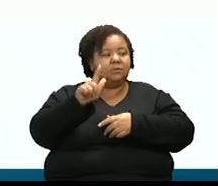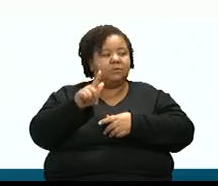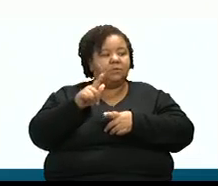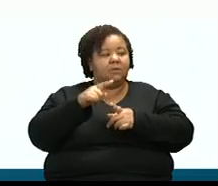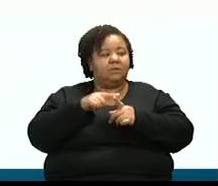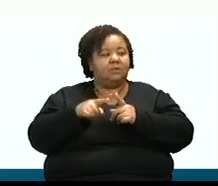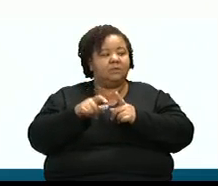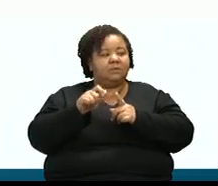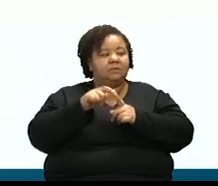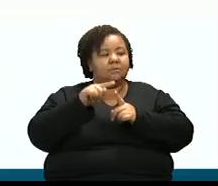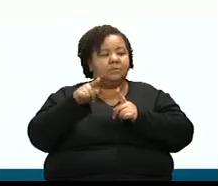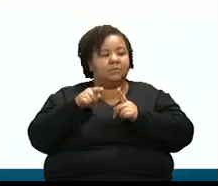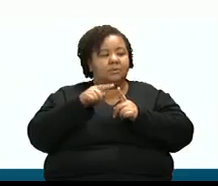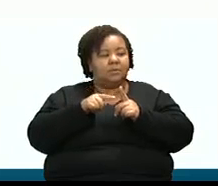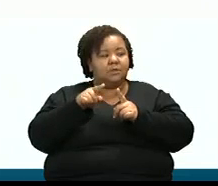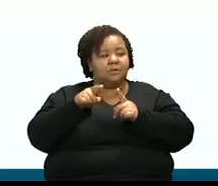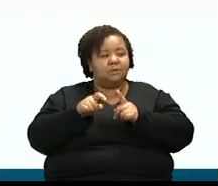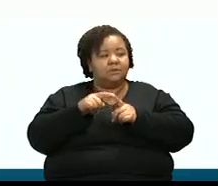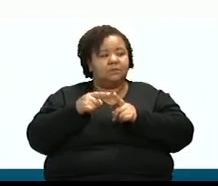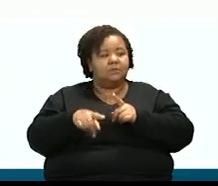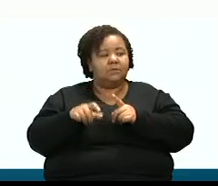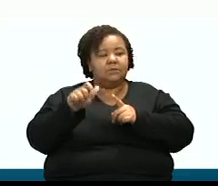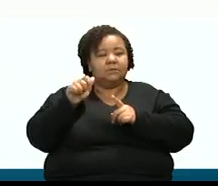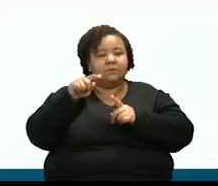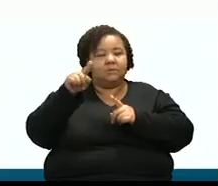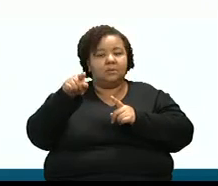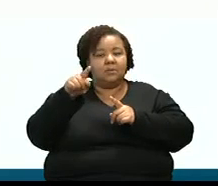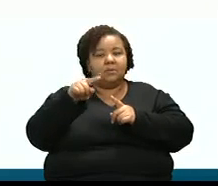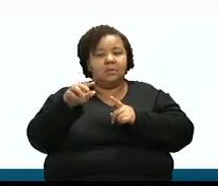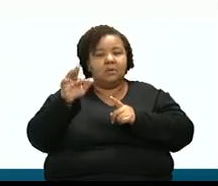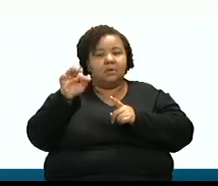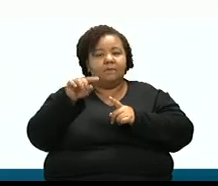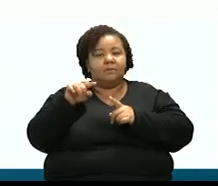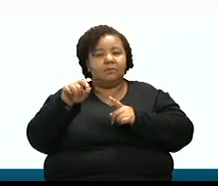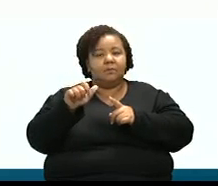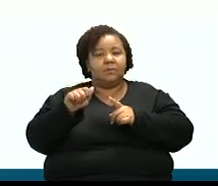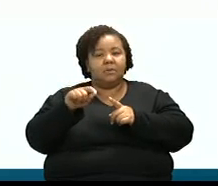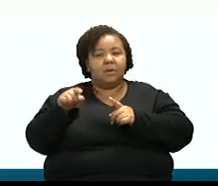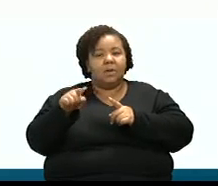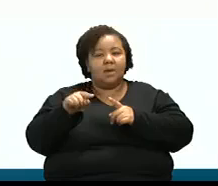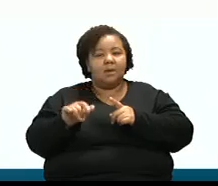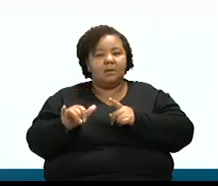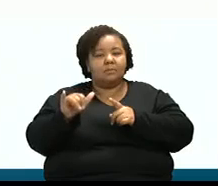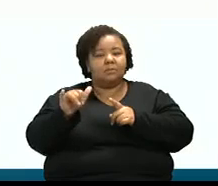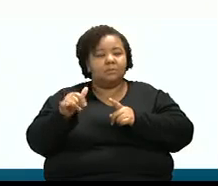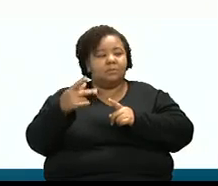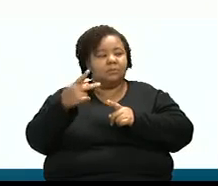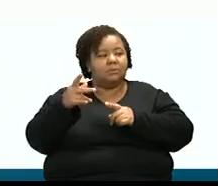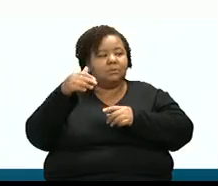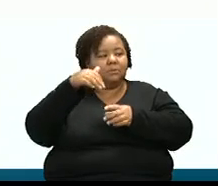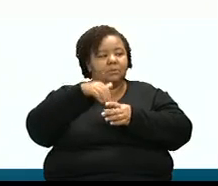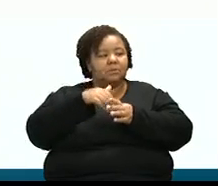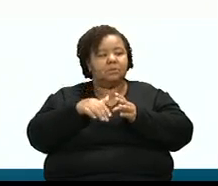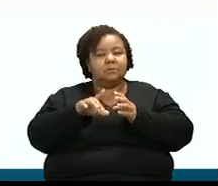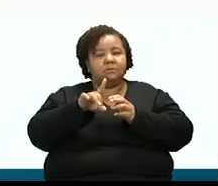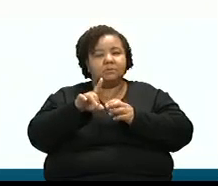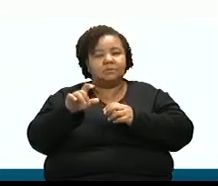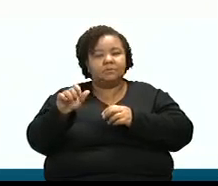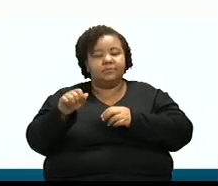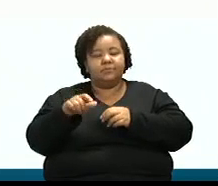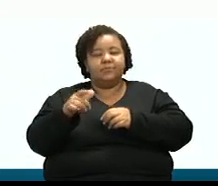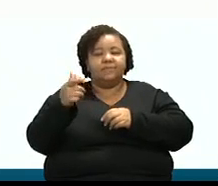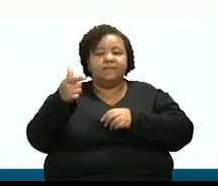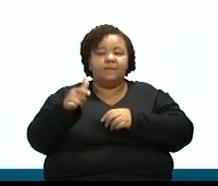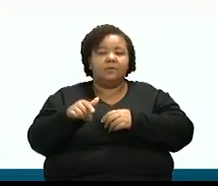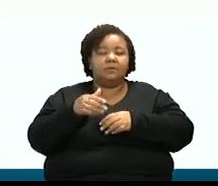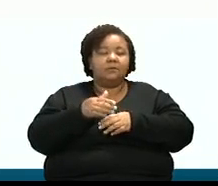a derivada de f em relação a y, sobre o interior dessa região formada pela curva. Então, eu